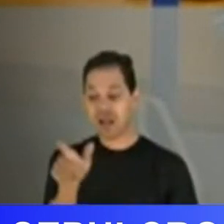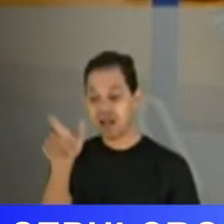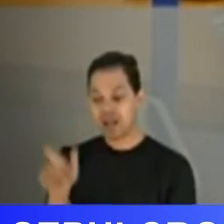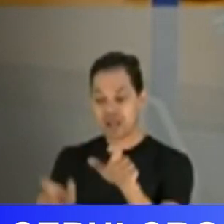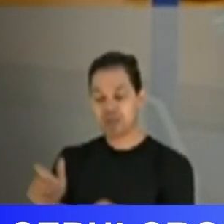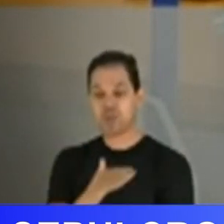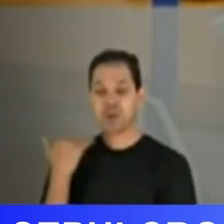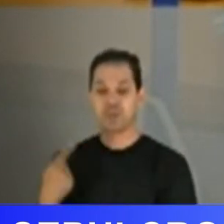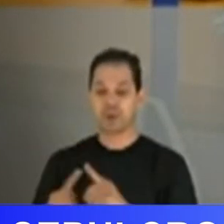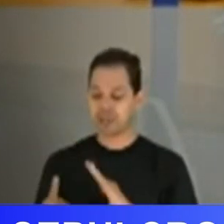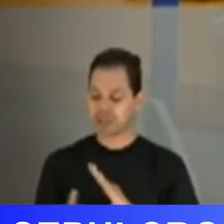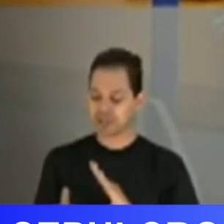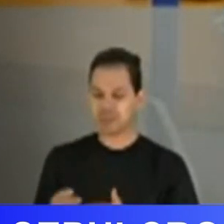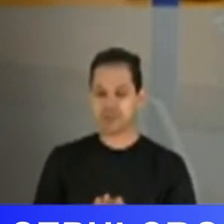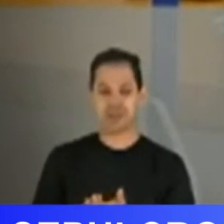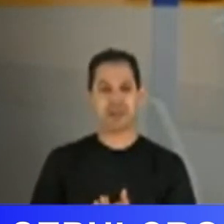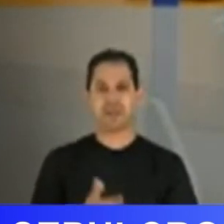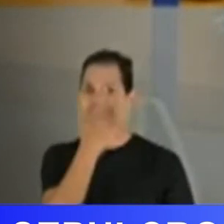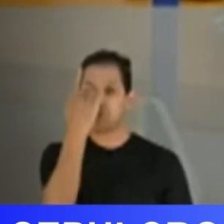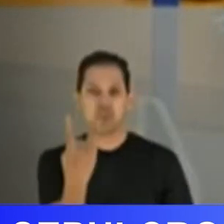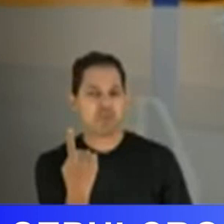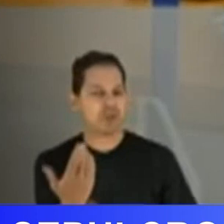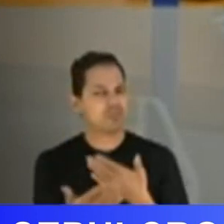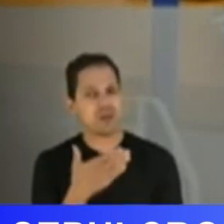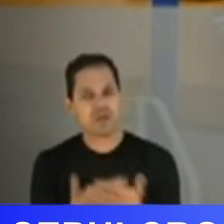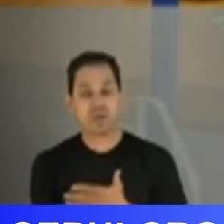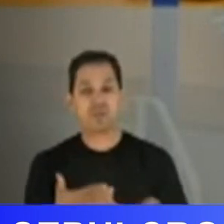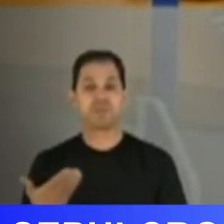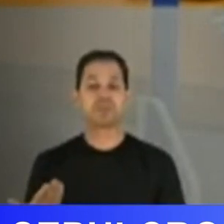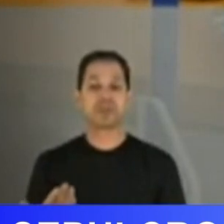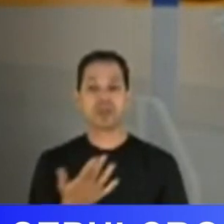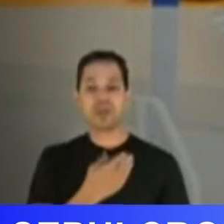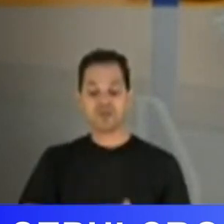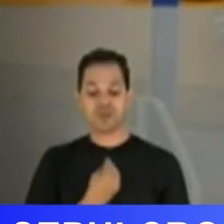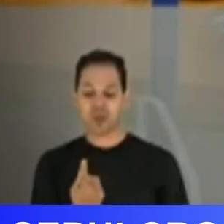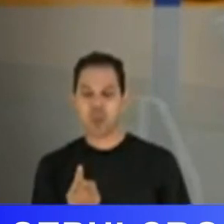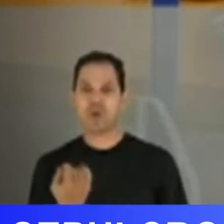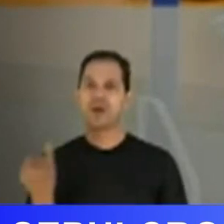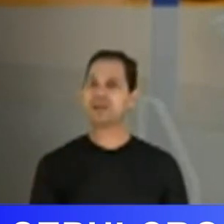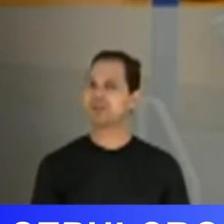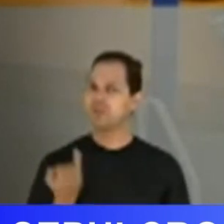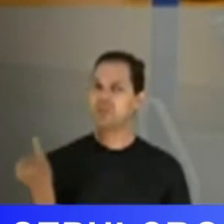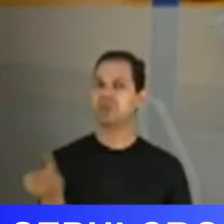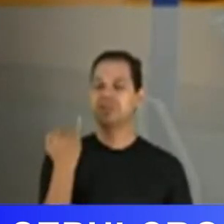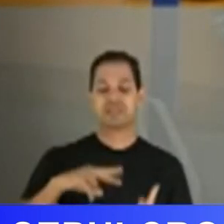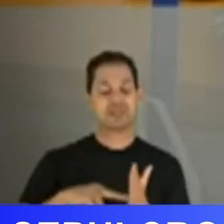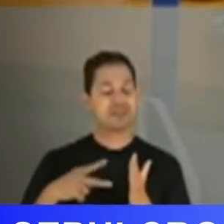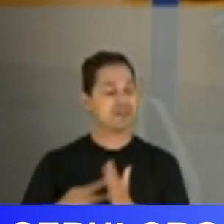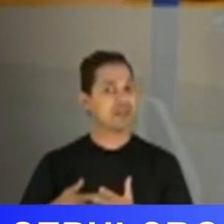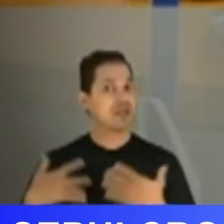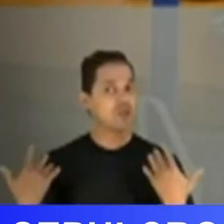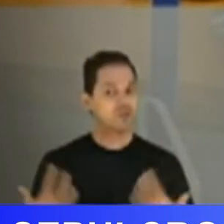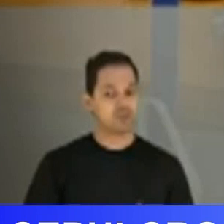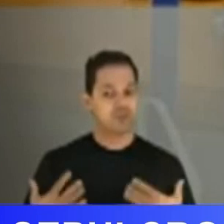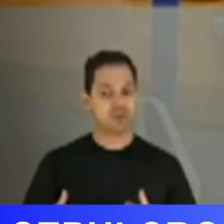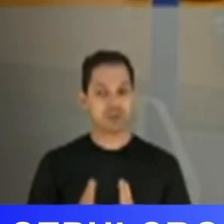não tiveram isolamento. Que fosse uma pessoa, senhor Wizard. Uma vida vale muito, significa muito. E